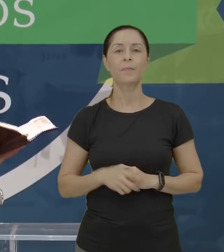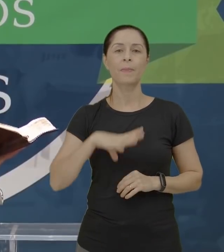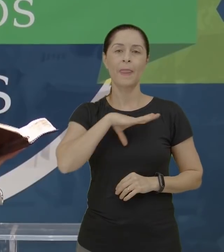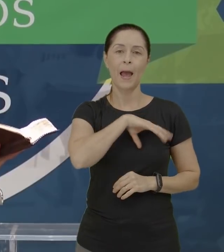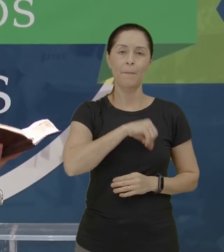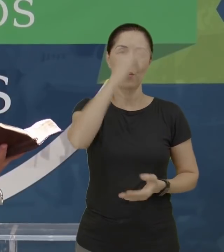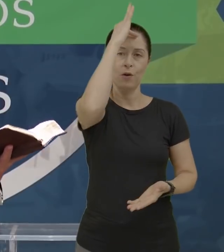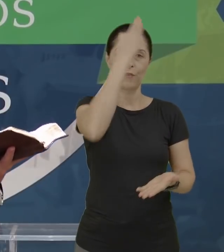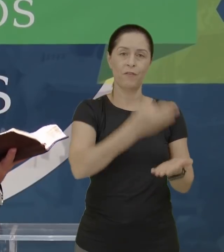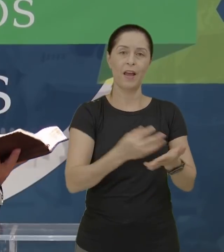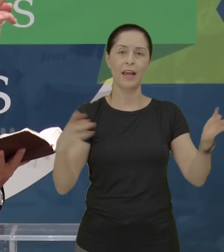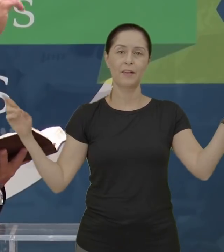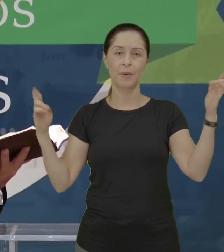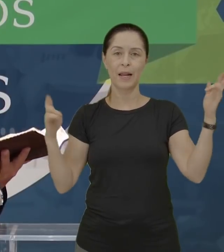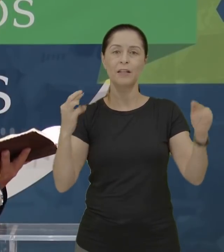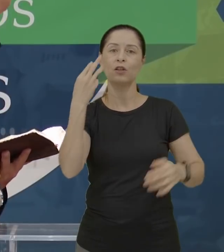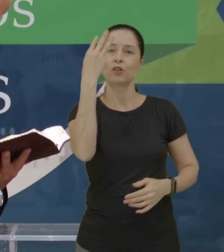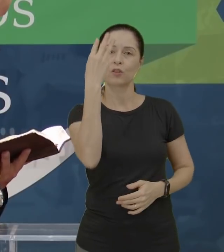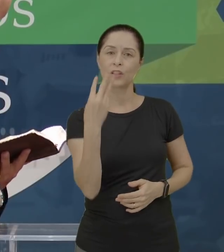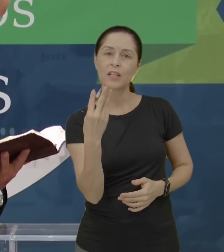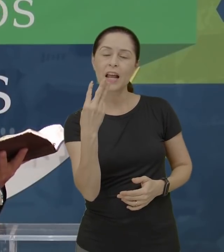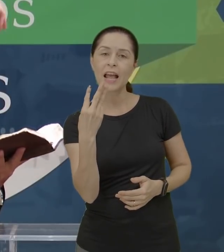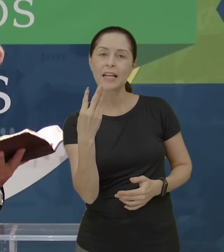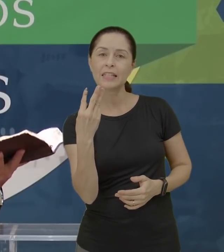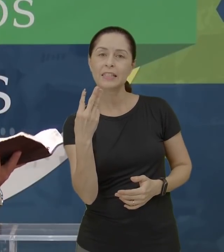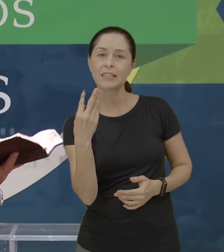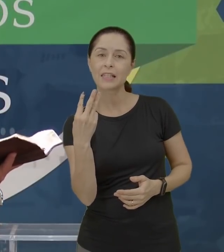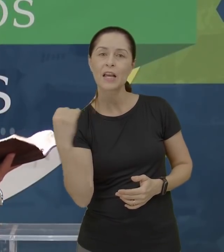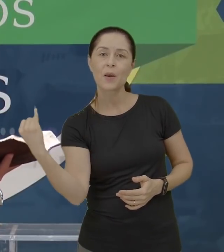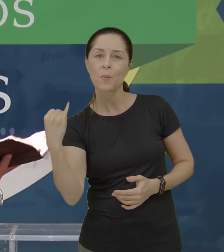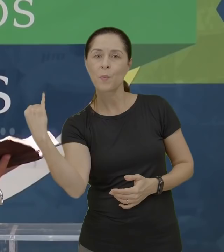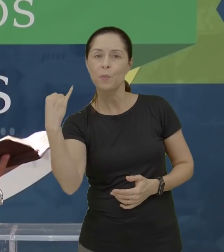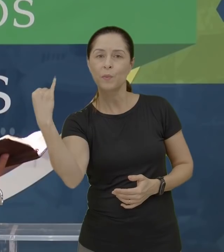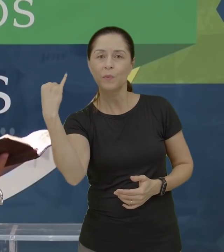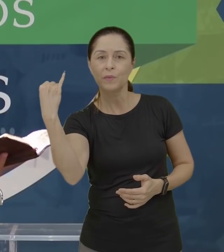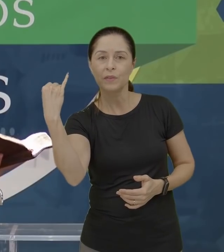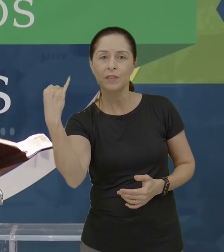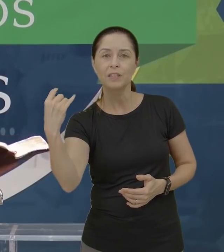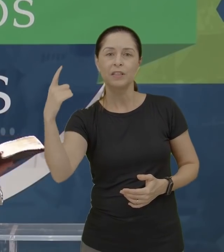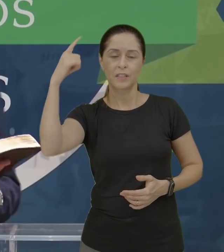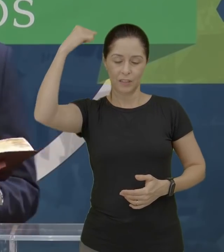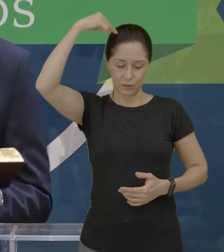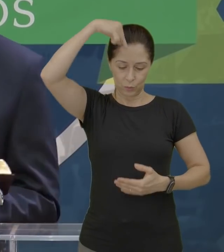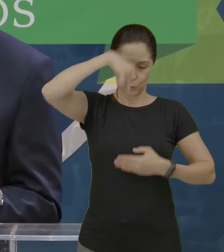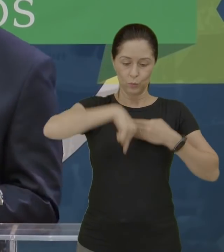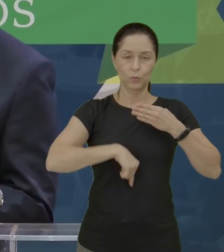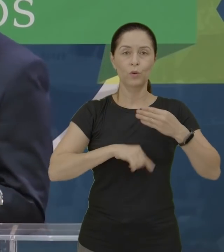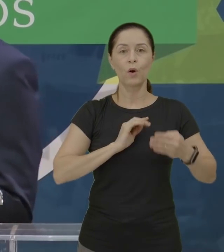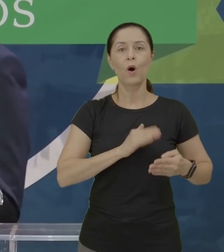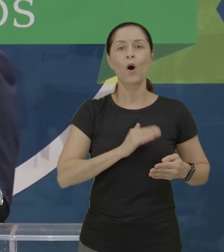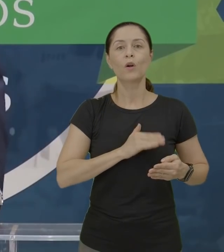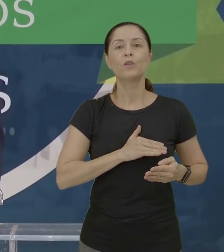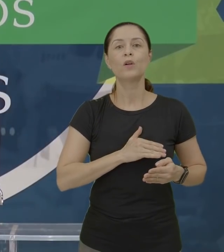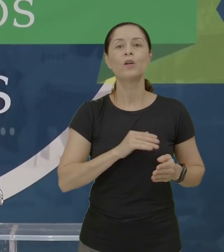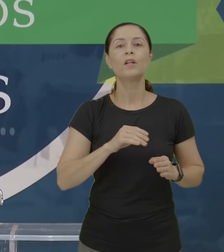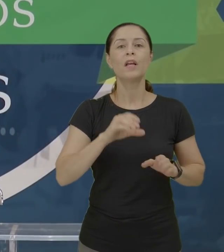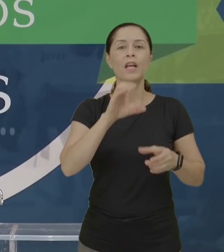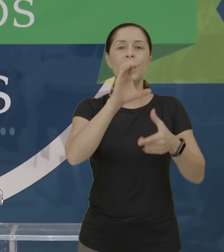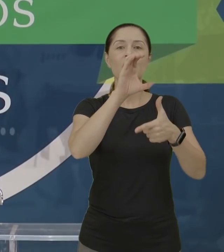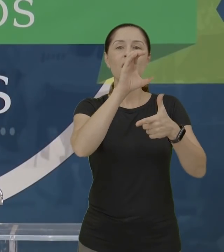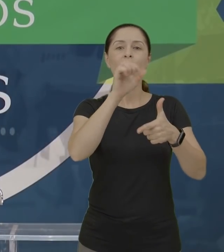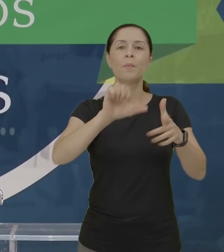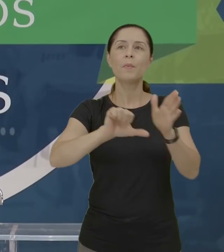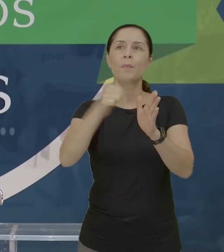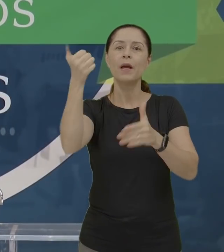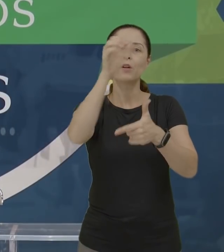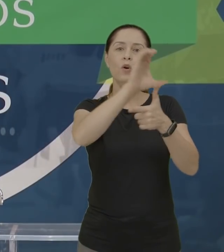Amor, fé e esperança são as 3 virtudes cardeais, que está lá em 1 Coríntios 13:13.